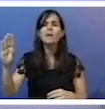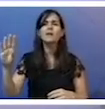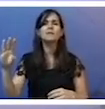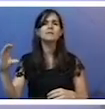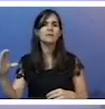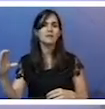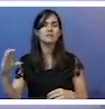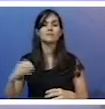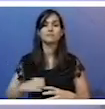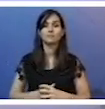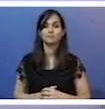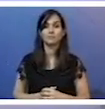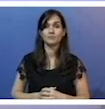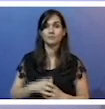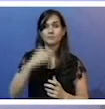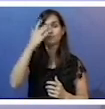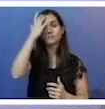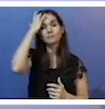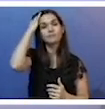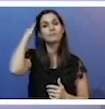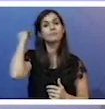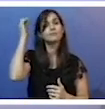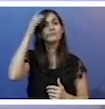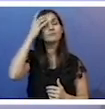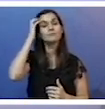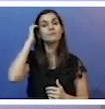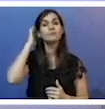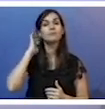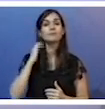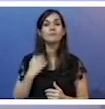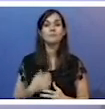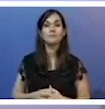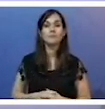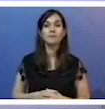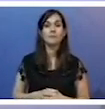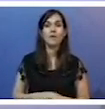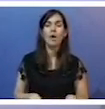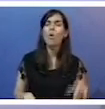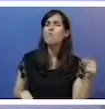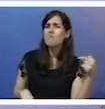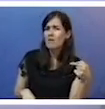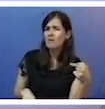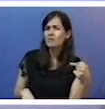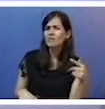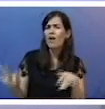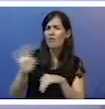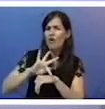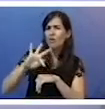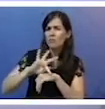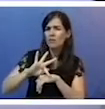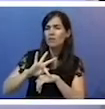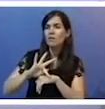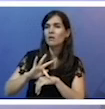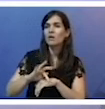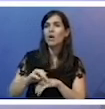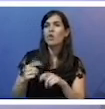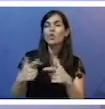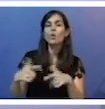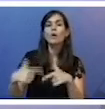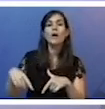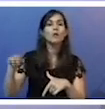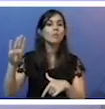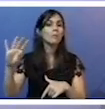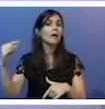substituir aqui o menos a da Fórmula no lugar do B coloquei